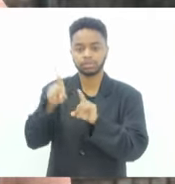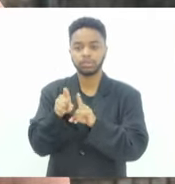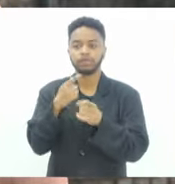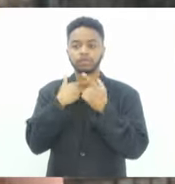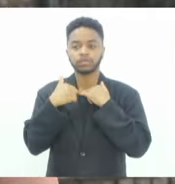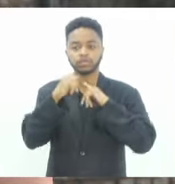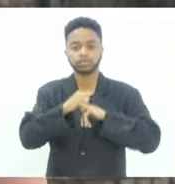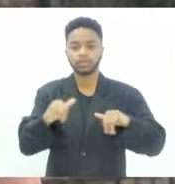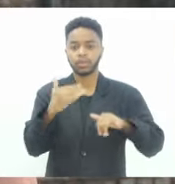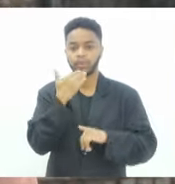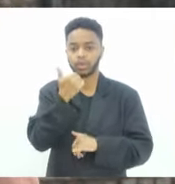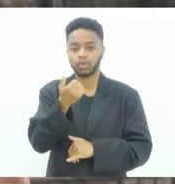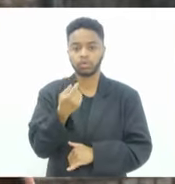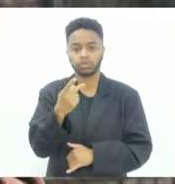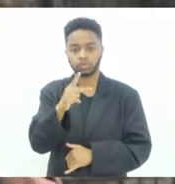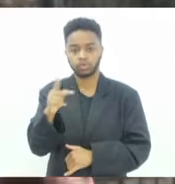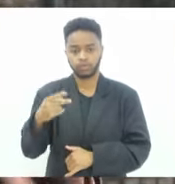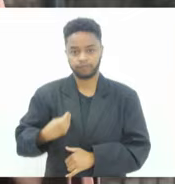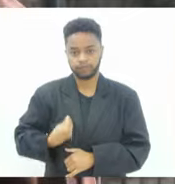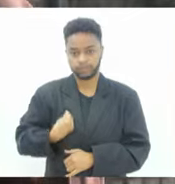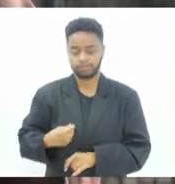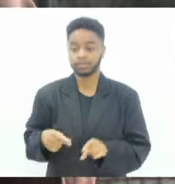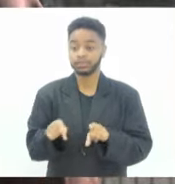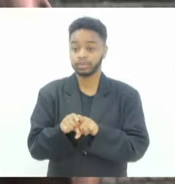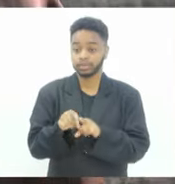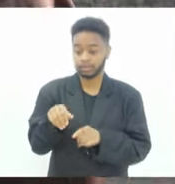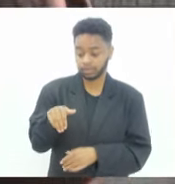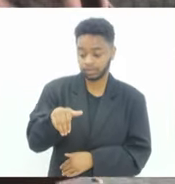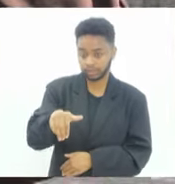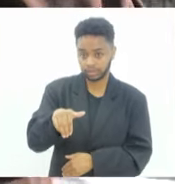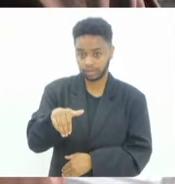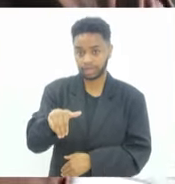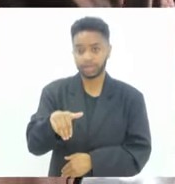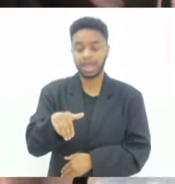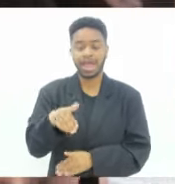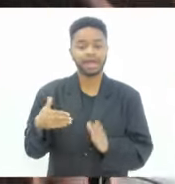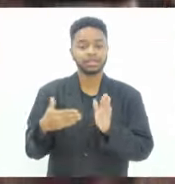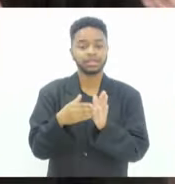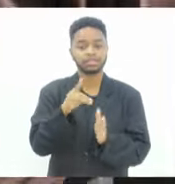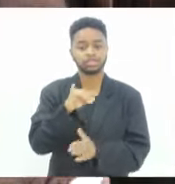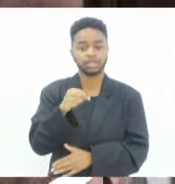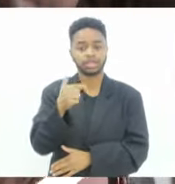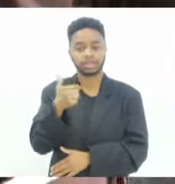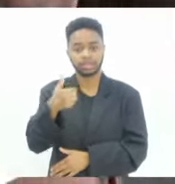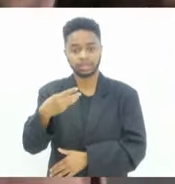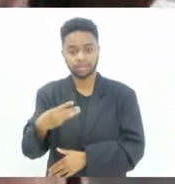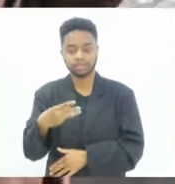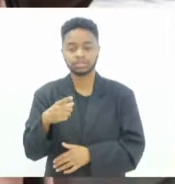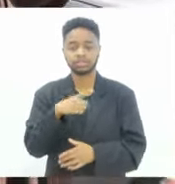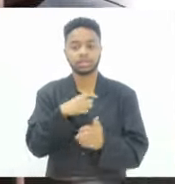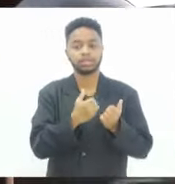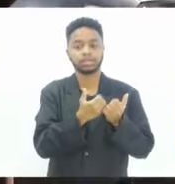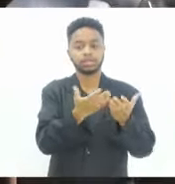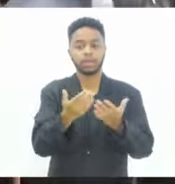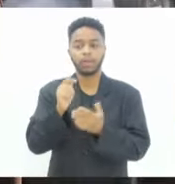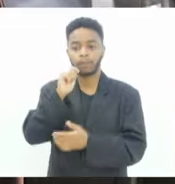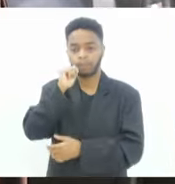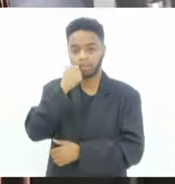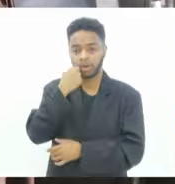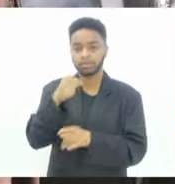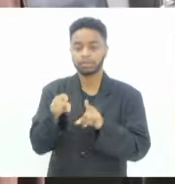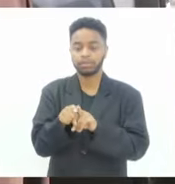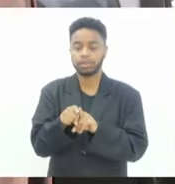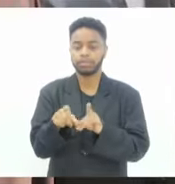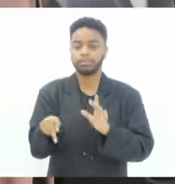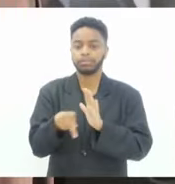vidas. E Vicente, nos próximos dias, né, a celebração vai até o dia 13, haverá também a distribuição dos pãezinhos, né, de Santo